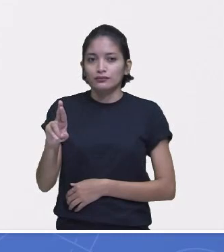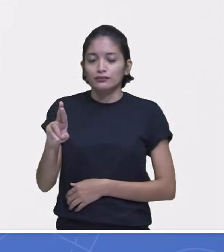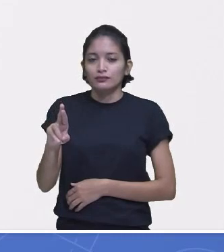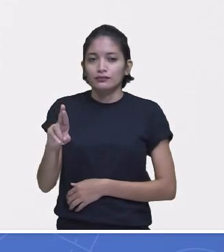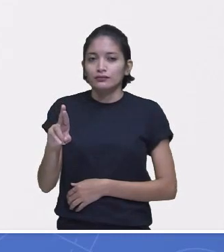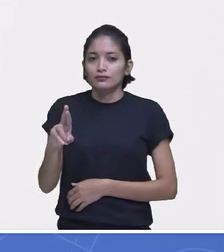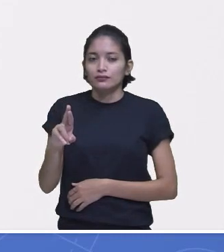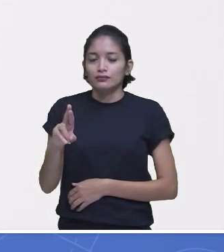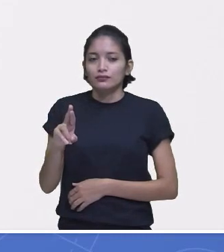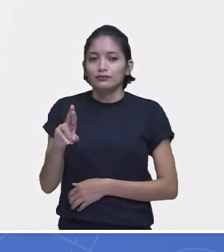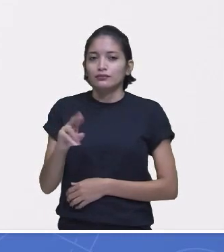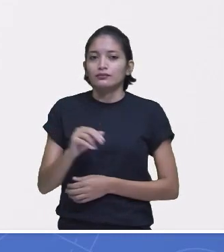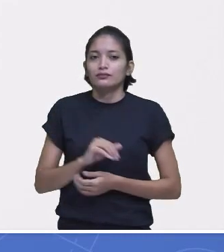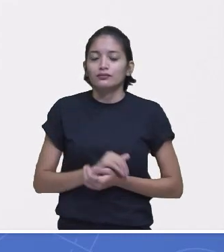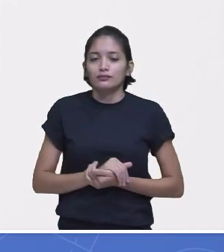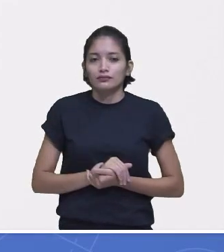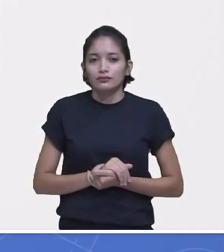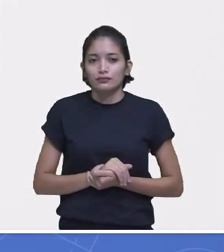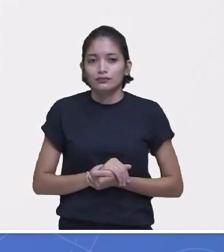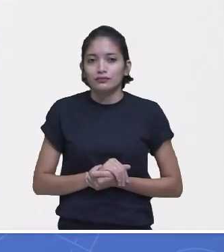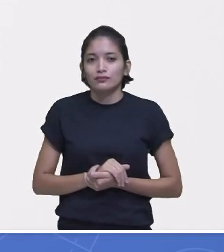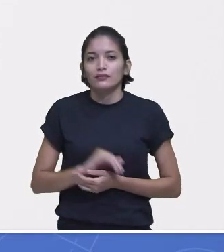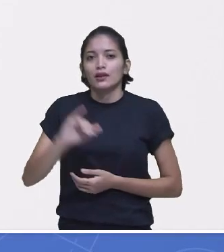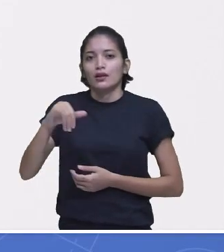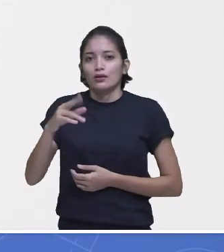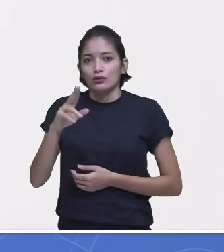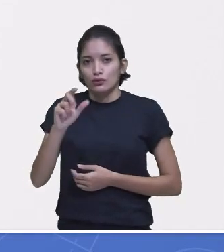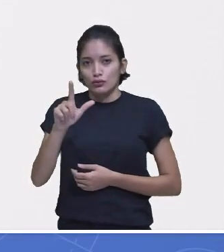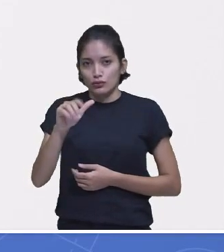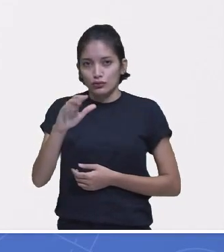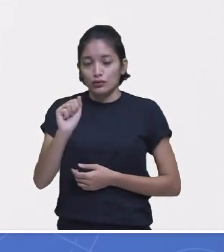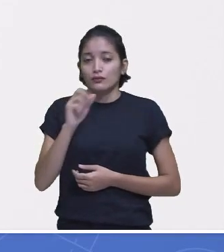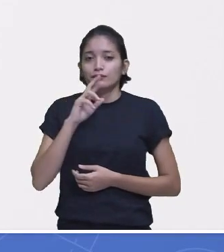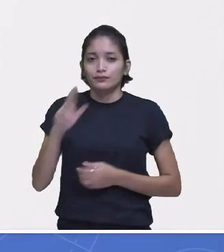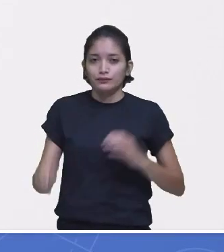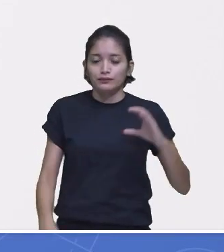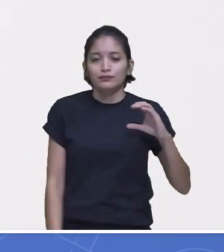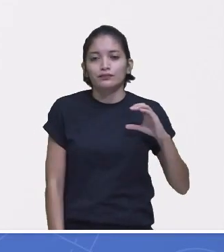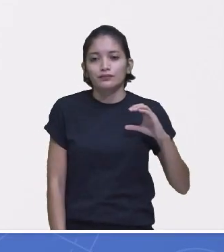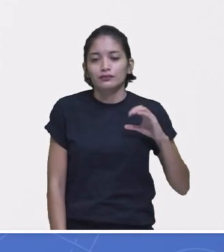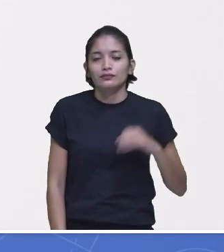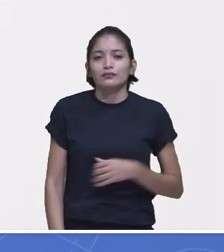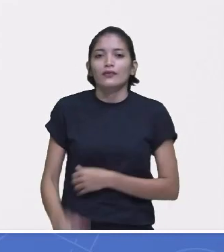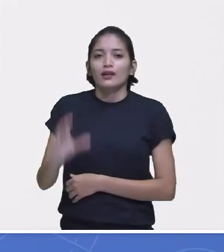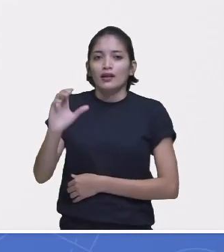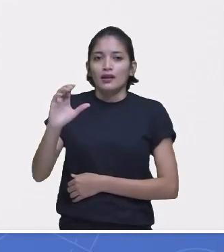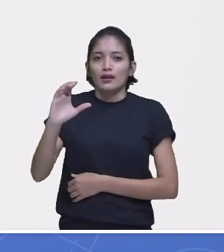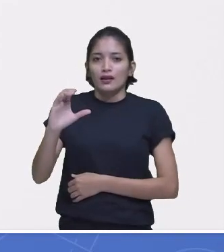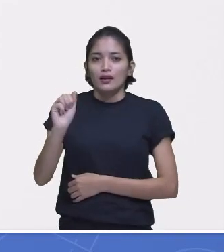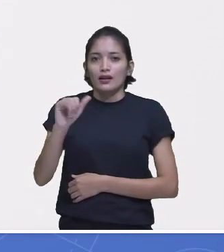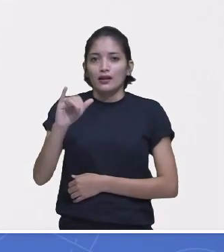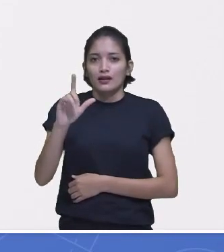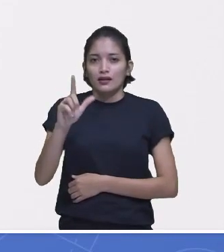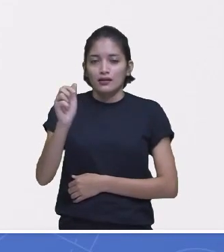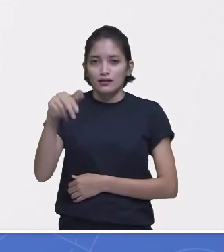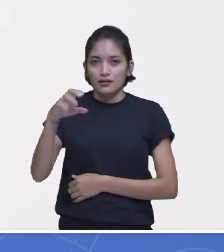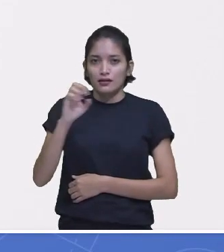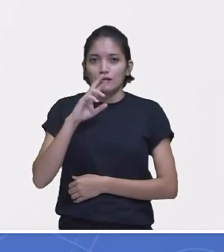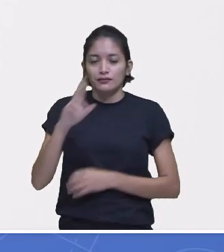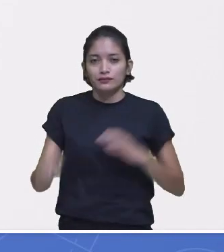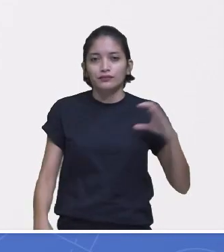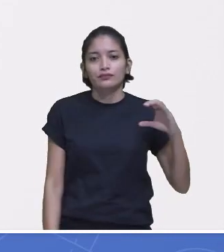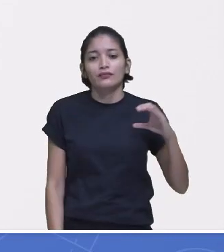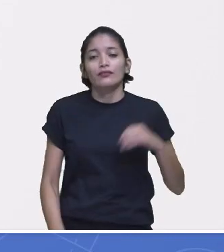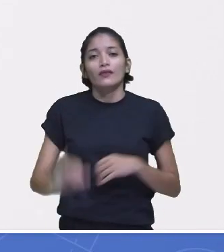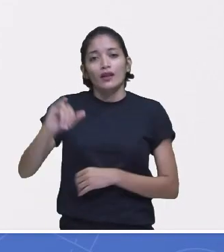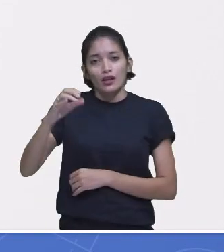Confia, prof. Tá certo. Júlia, letra C. Kailane, letra C. Jenny,